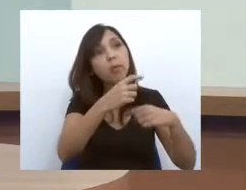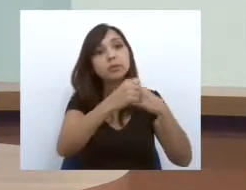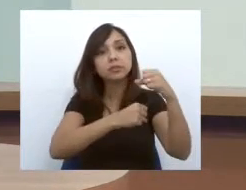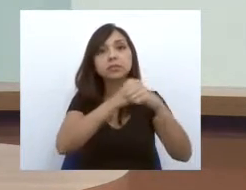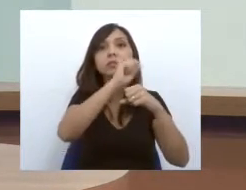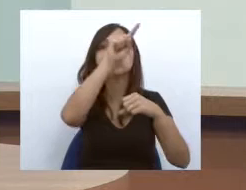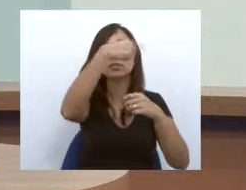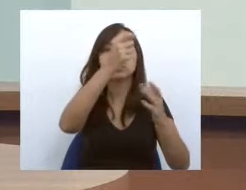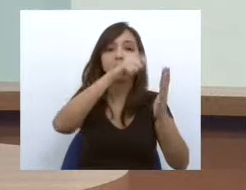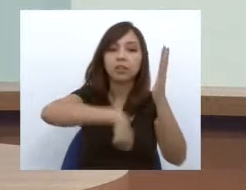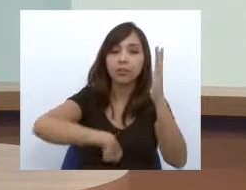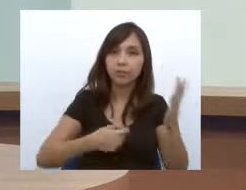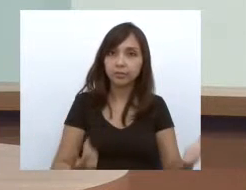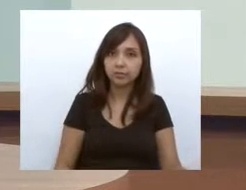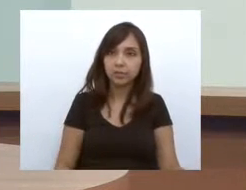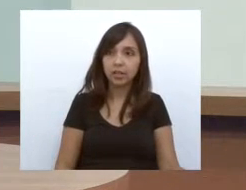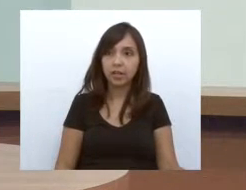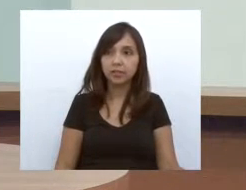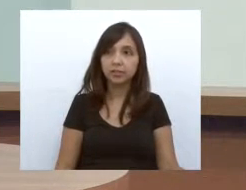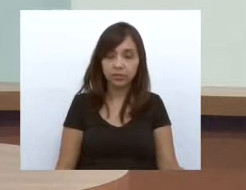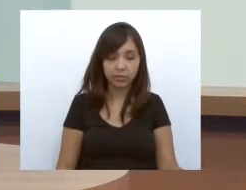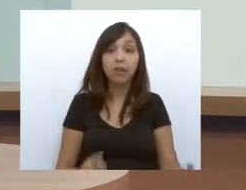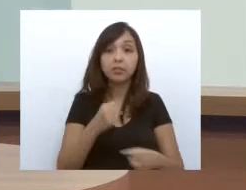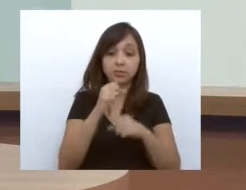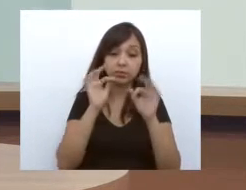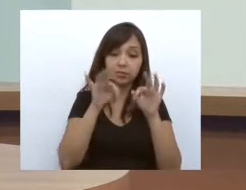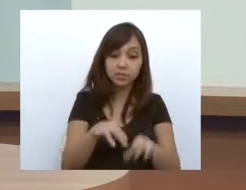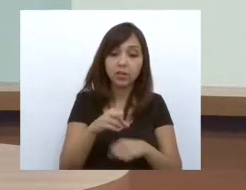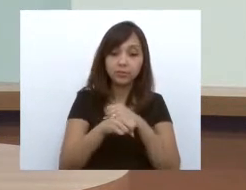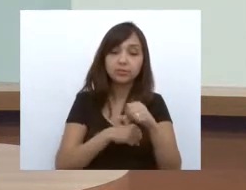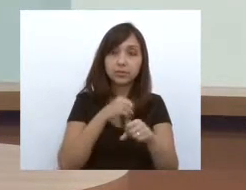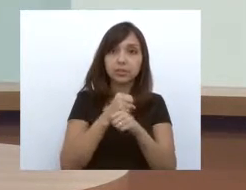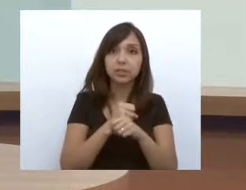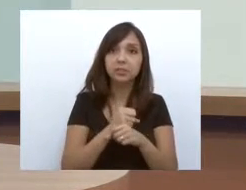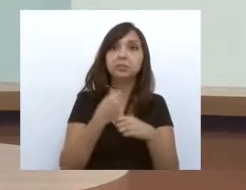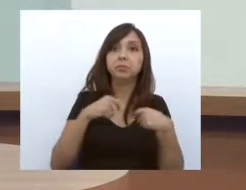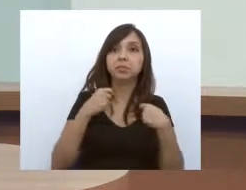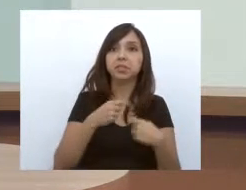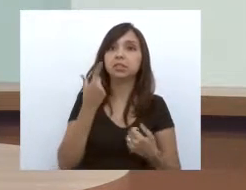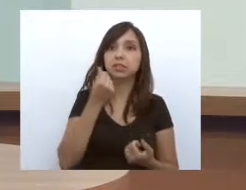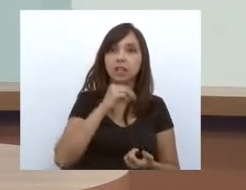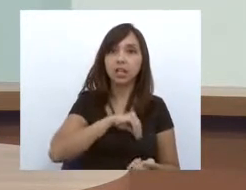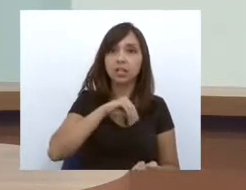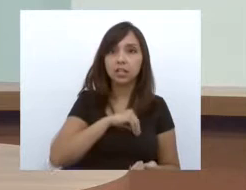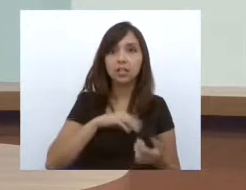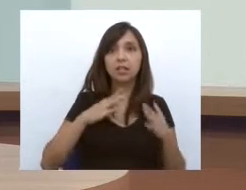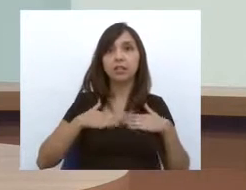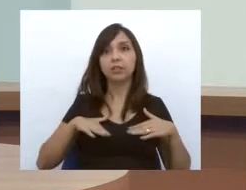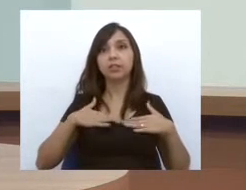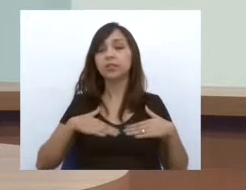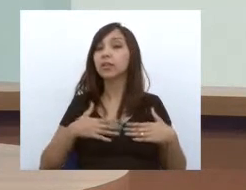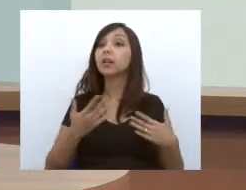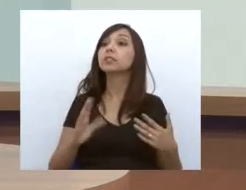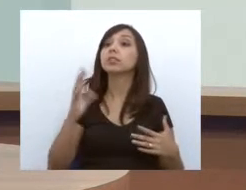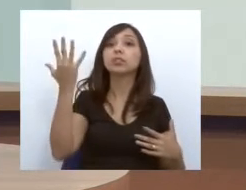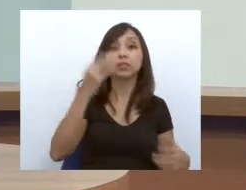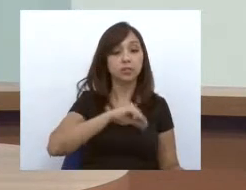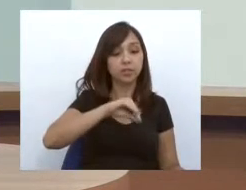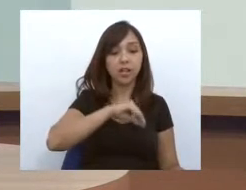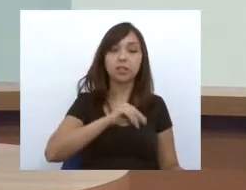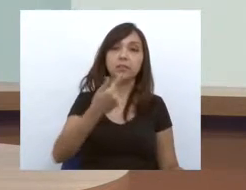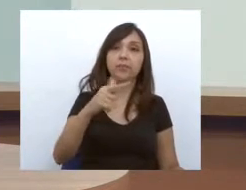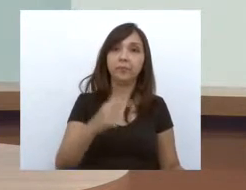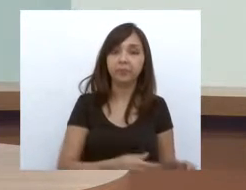o professor no final do ano, aquele momento que as famílias precisam de um suporte financeiro, que precisa ter uma tranquilidade, sem o seu